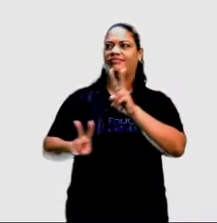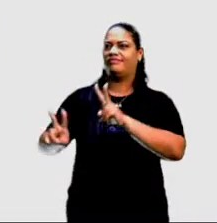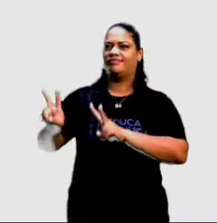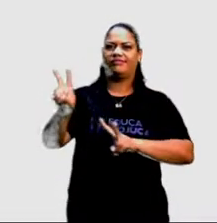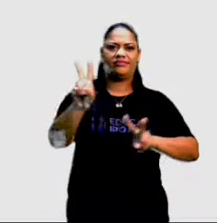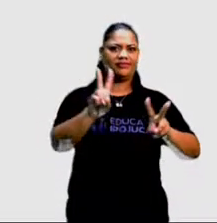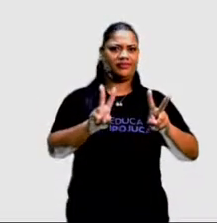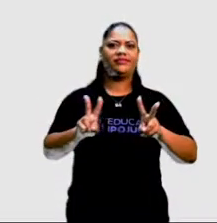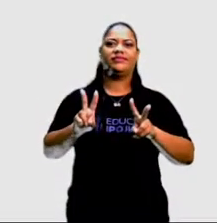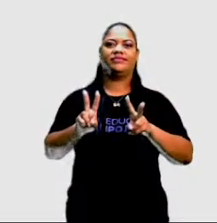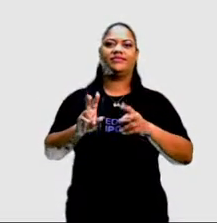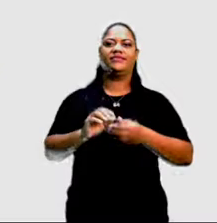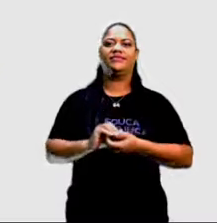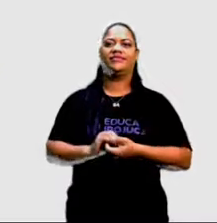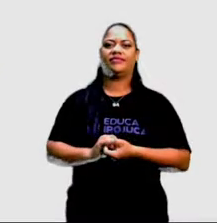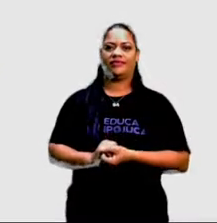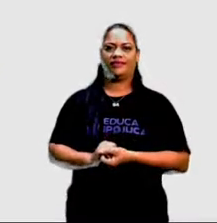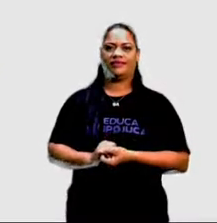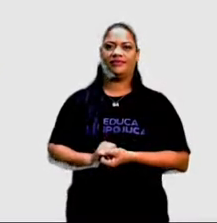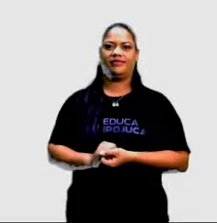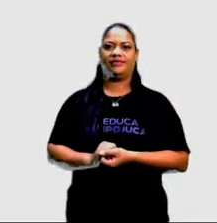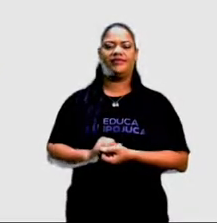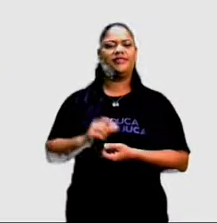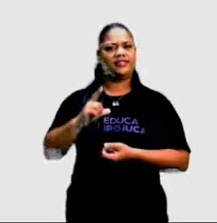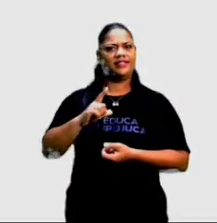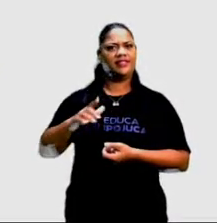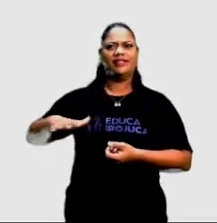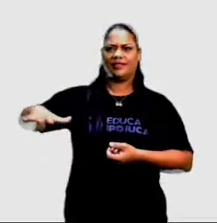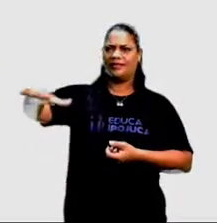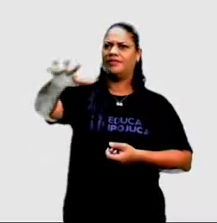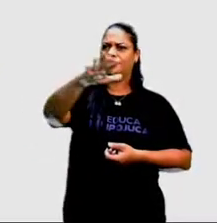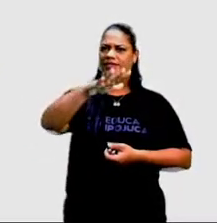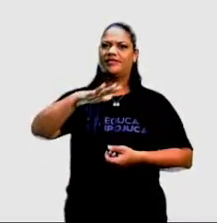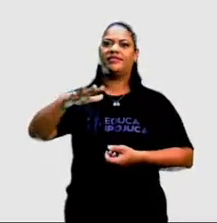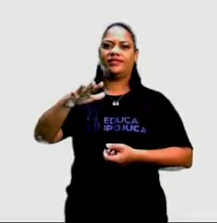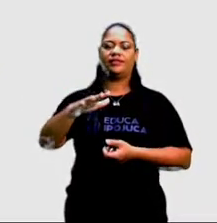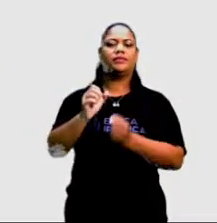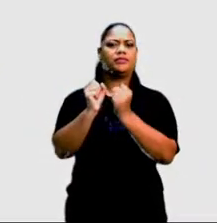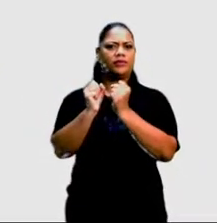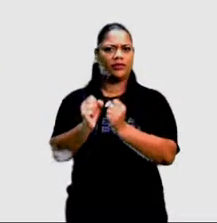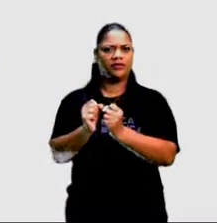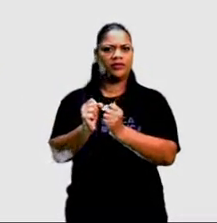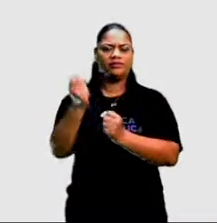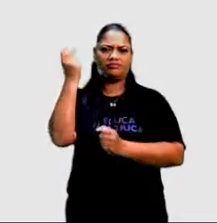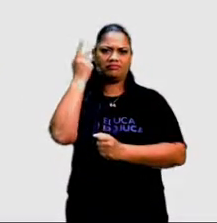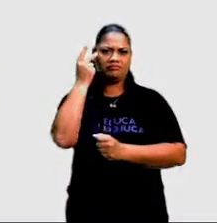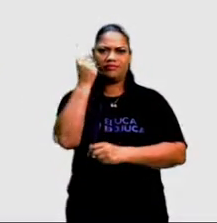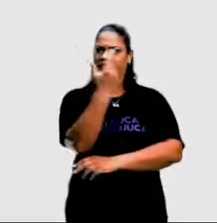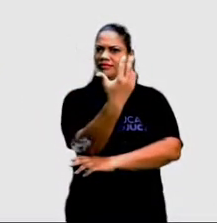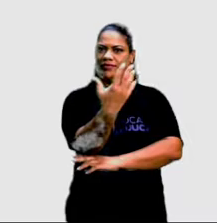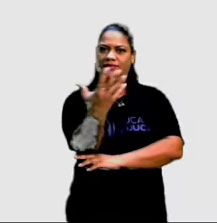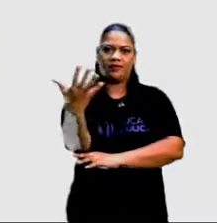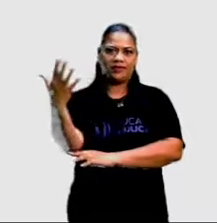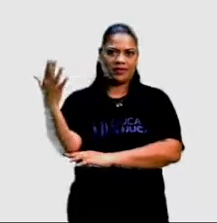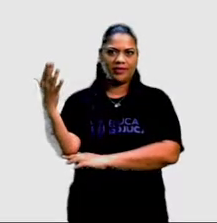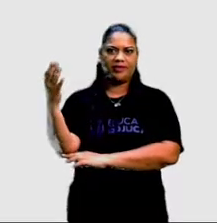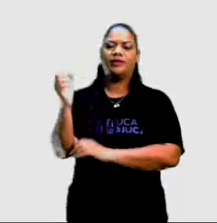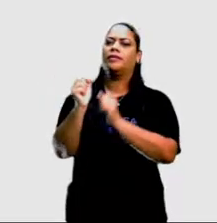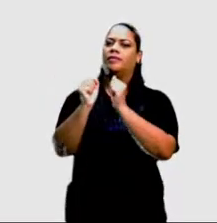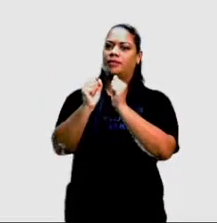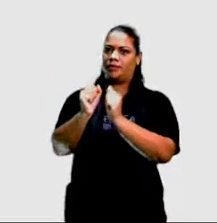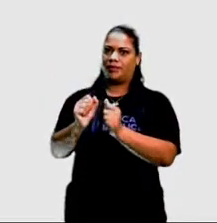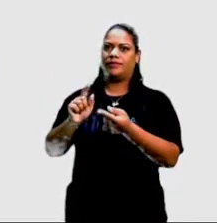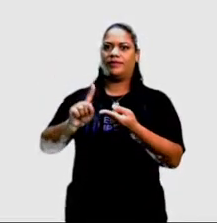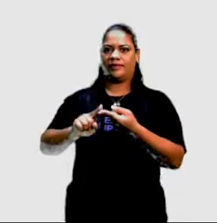certo? Num espaço, forma uma paisagem. Essa paisagem pode ser natural e pode ser